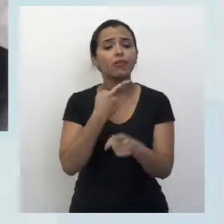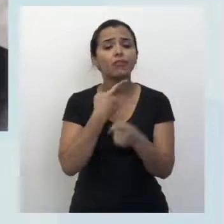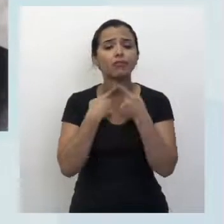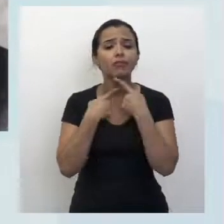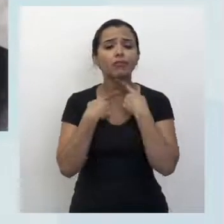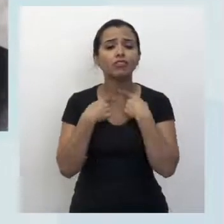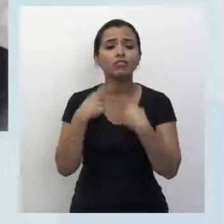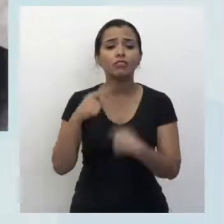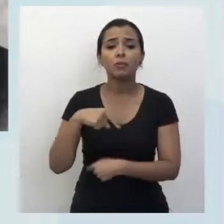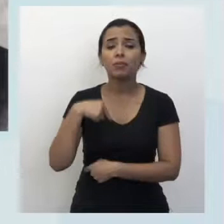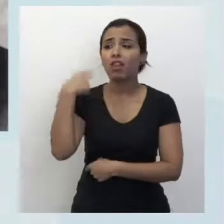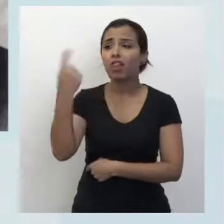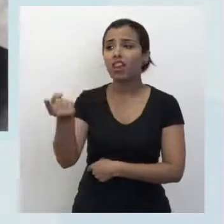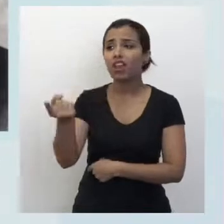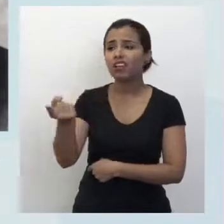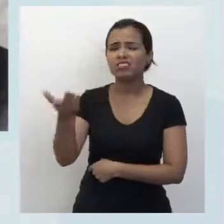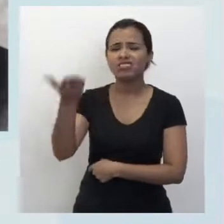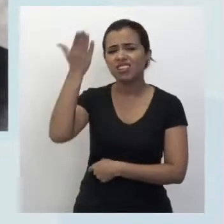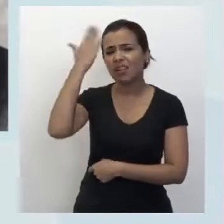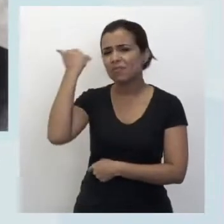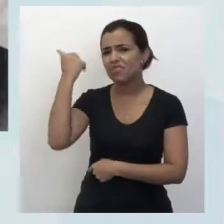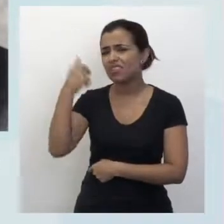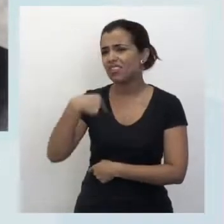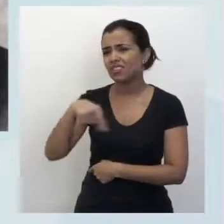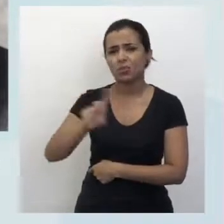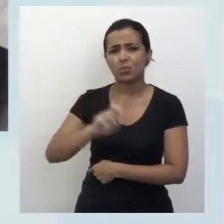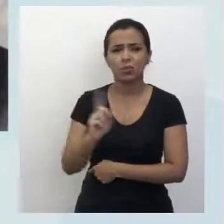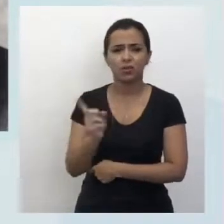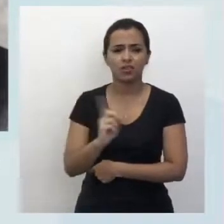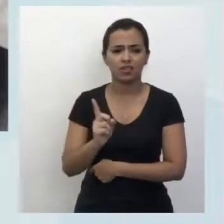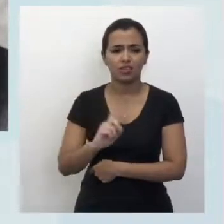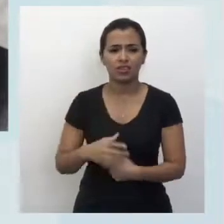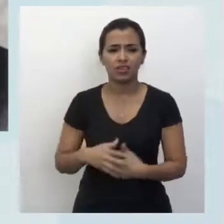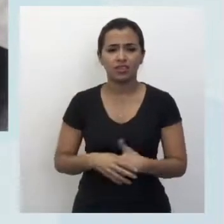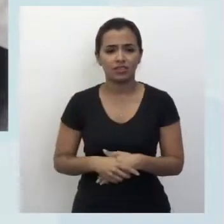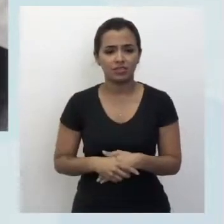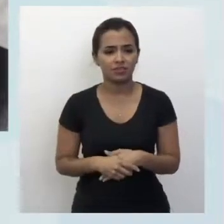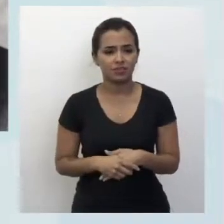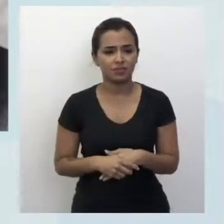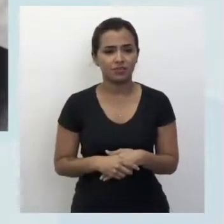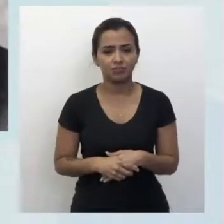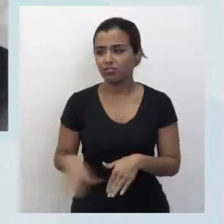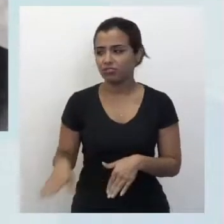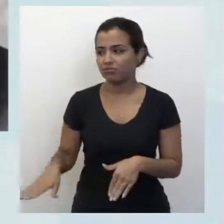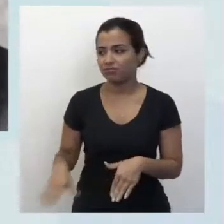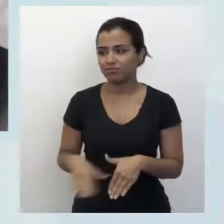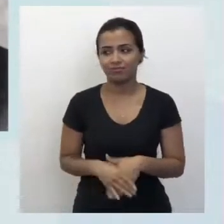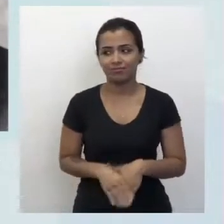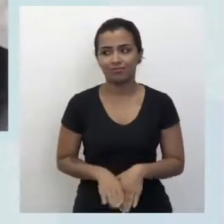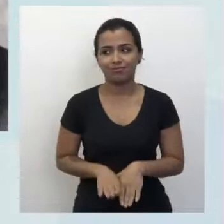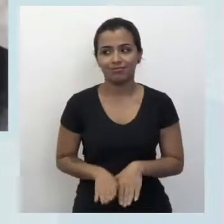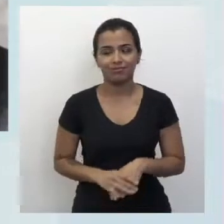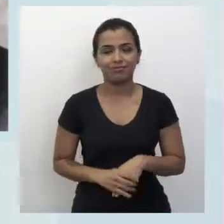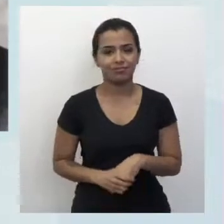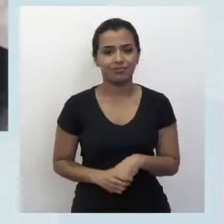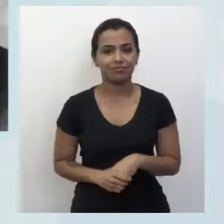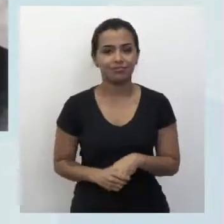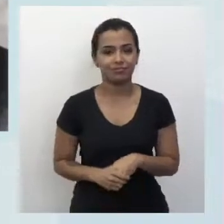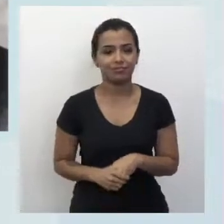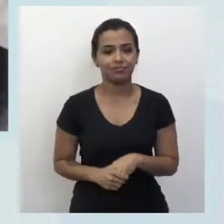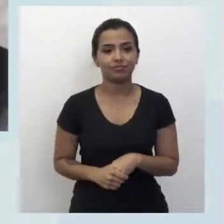para lá, que eu saberia que não vinha. Sou livre contra a